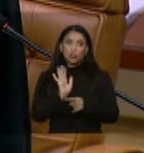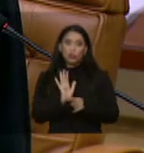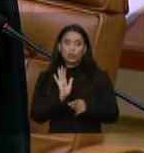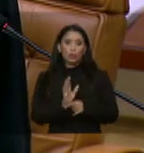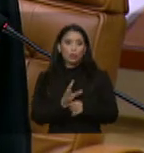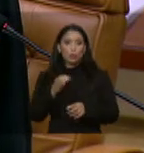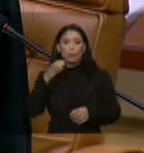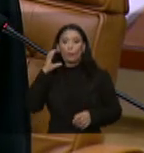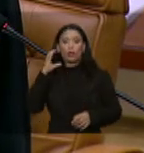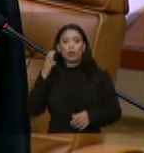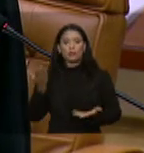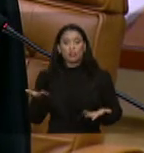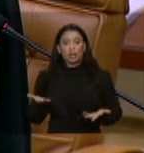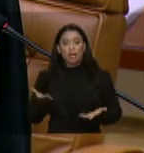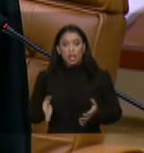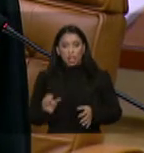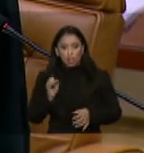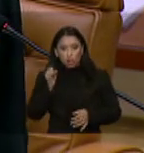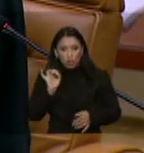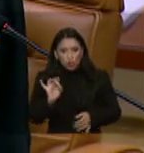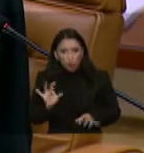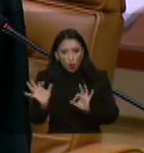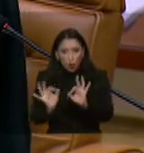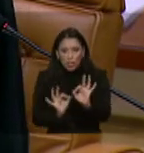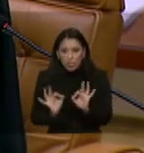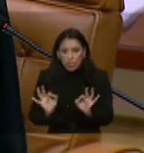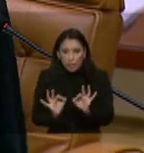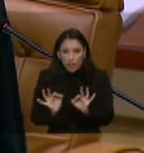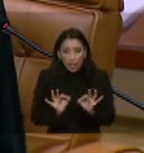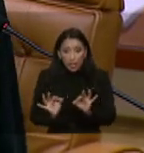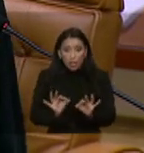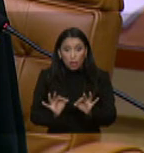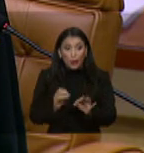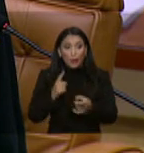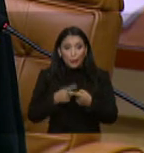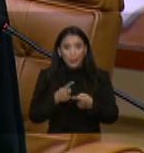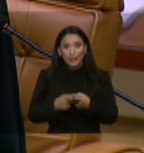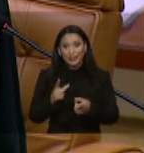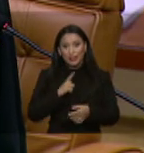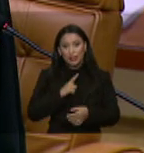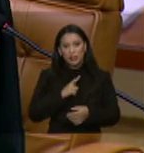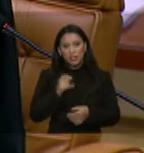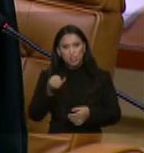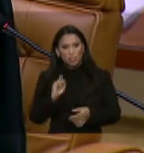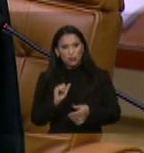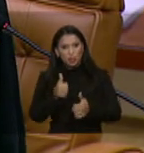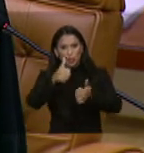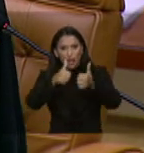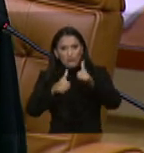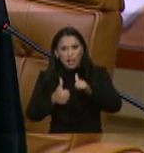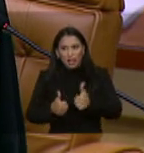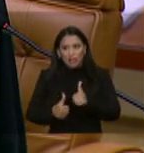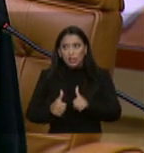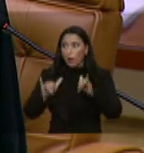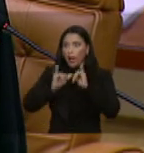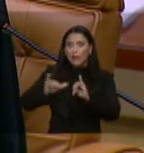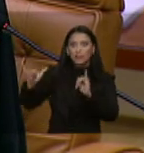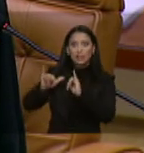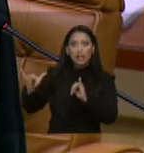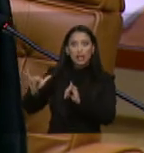teria sido possível a organização desses atos se tivesse um filtro mínimo é teriam não só avisados